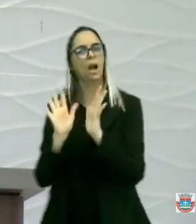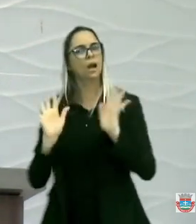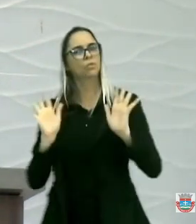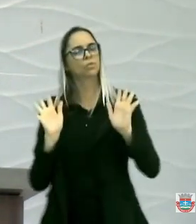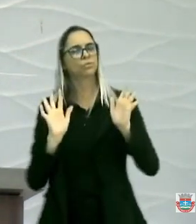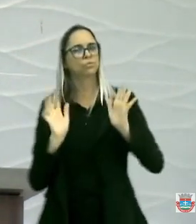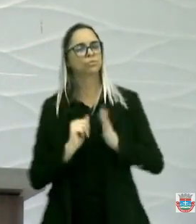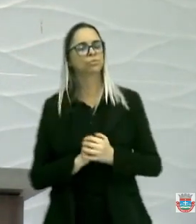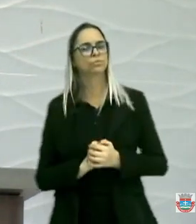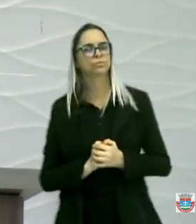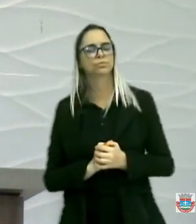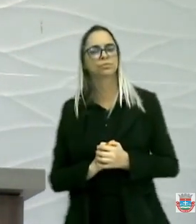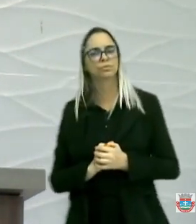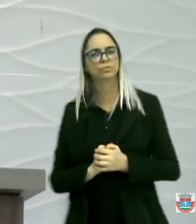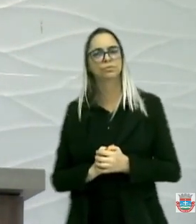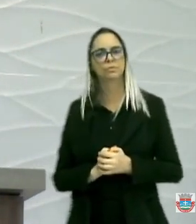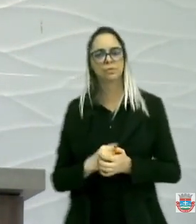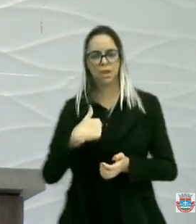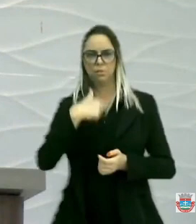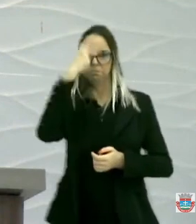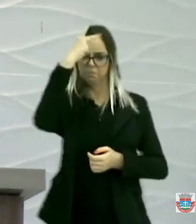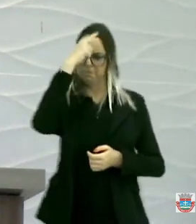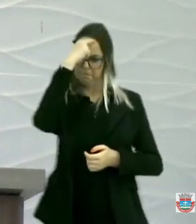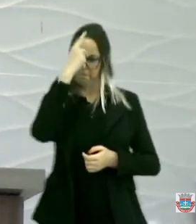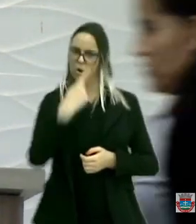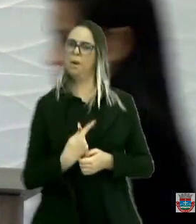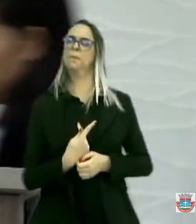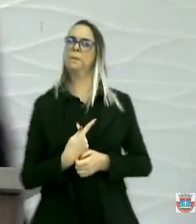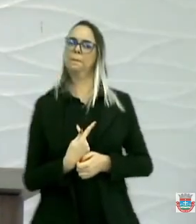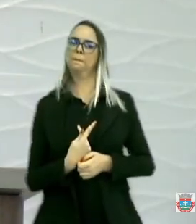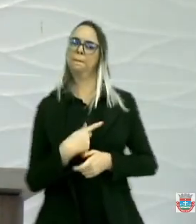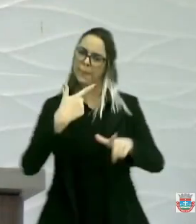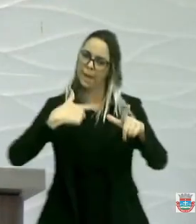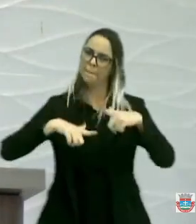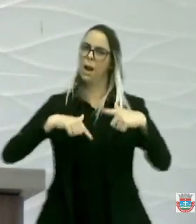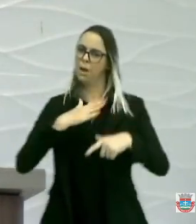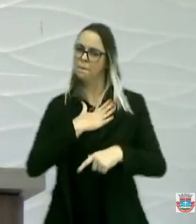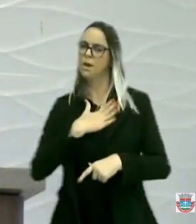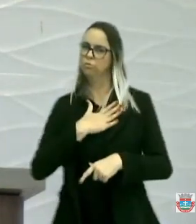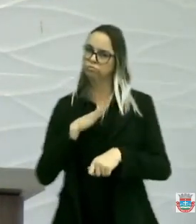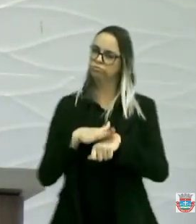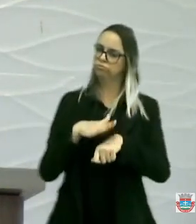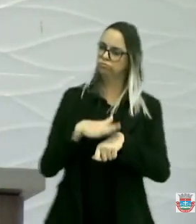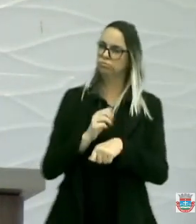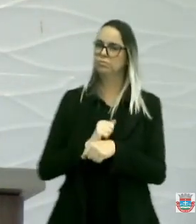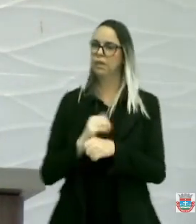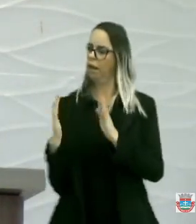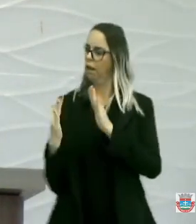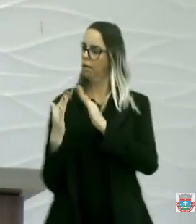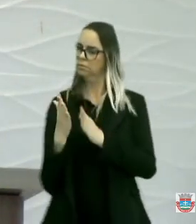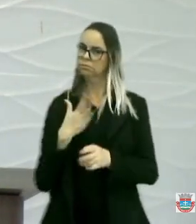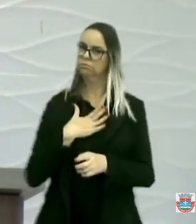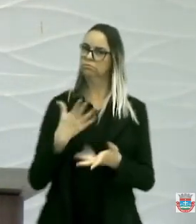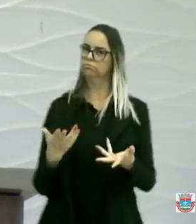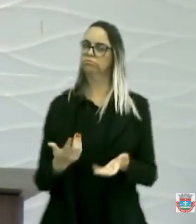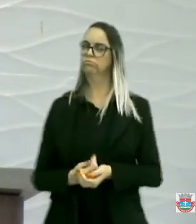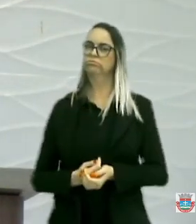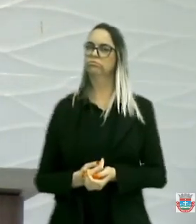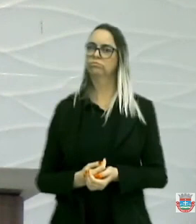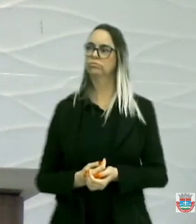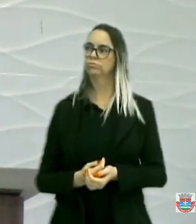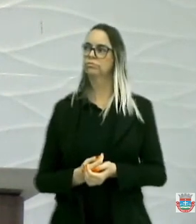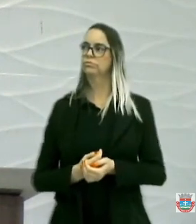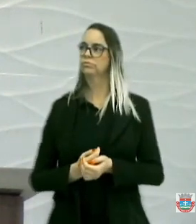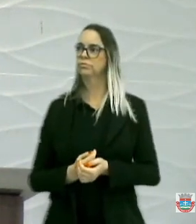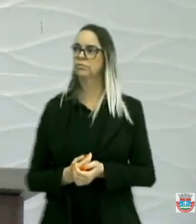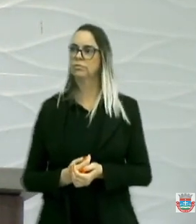Isso não vai fazer. Vou fazer meu trabalho. Atendo todo mundo, toda hora, todo instante na minha casa. Toda hora, todo instante. Chegou